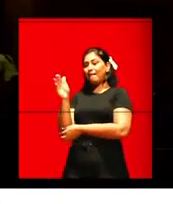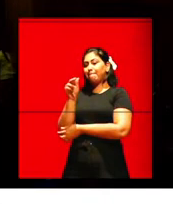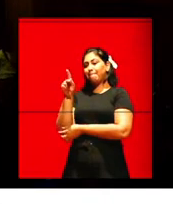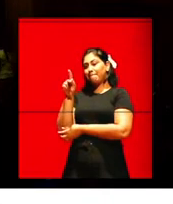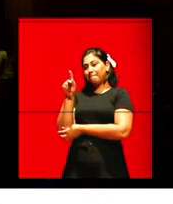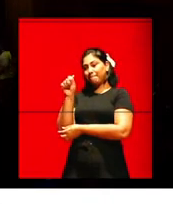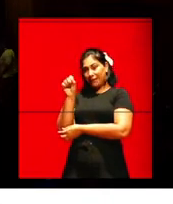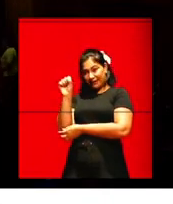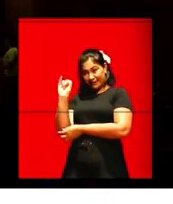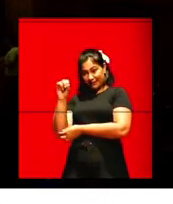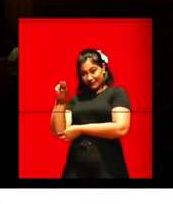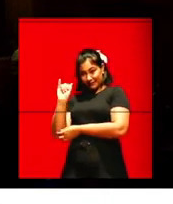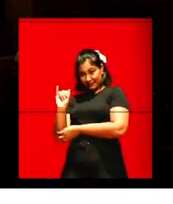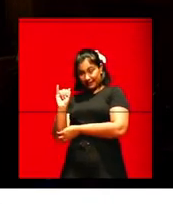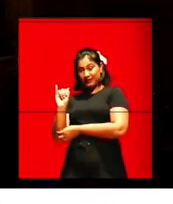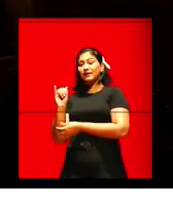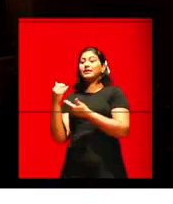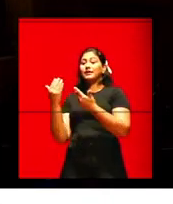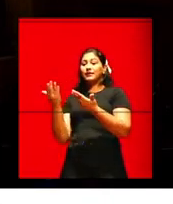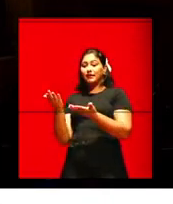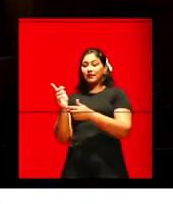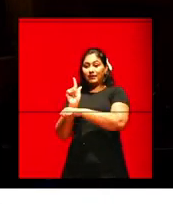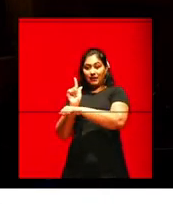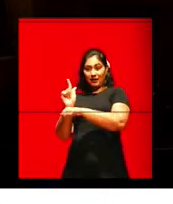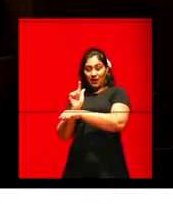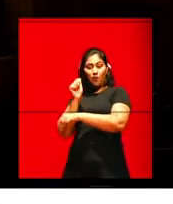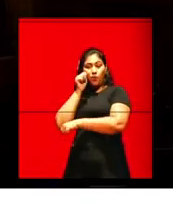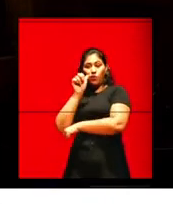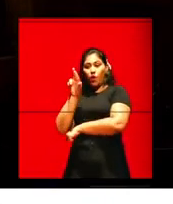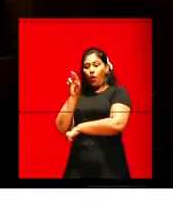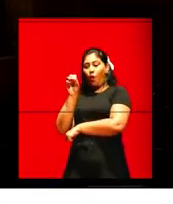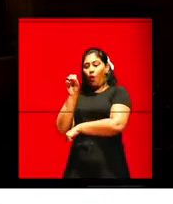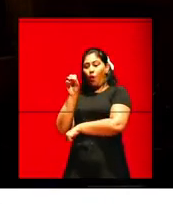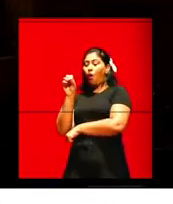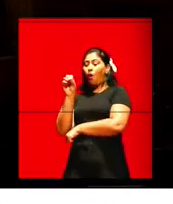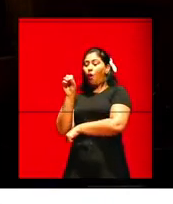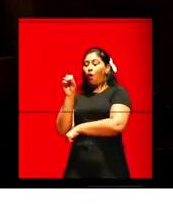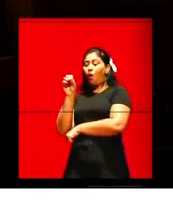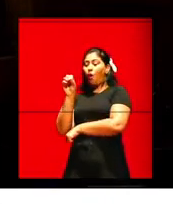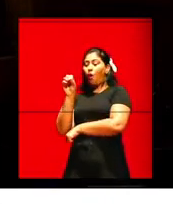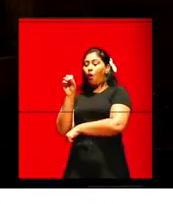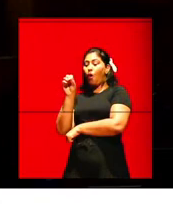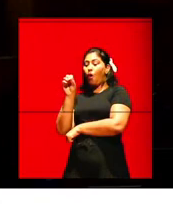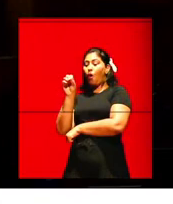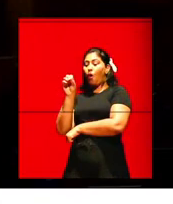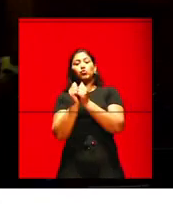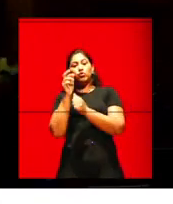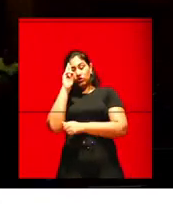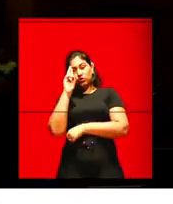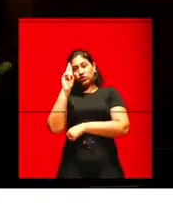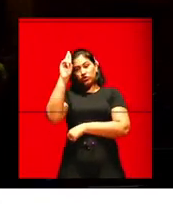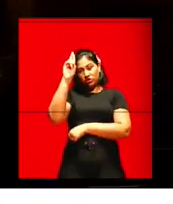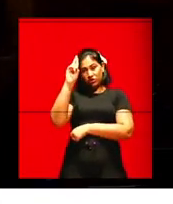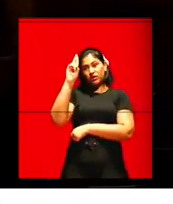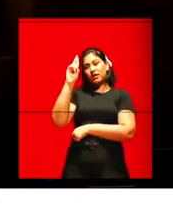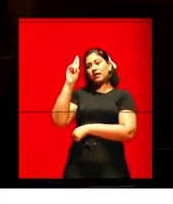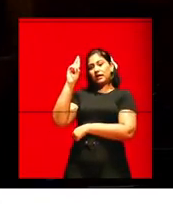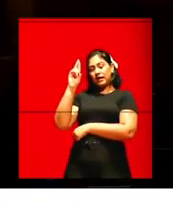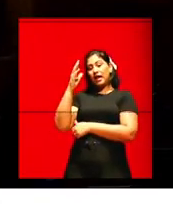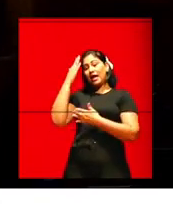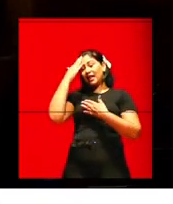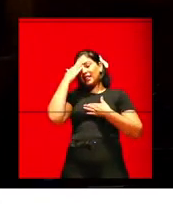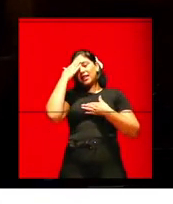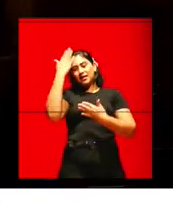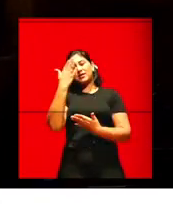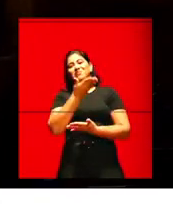e a nossa gerente Rosane, juntamente também com a nossa diretora-geral Irani, e agradecer